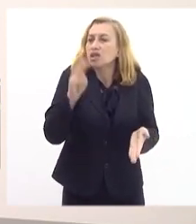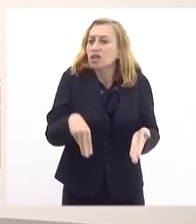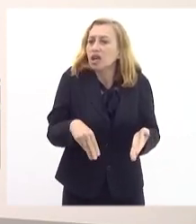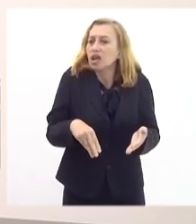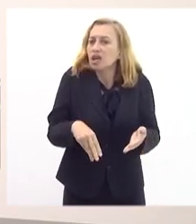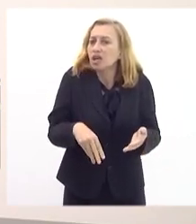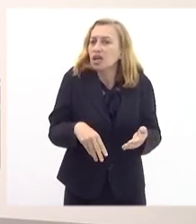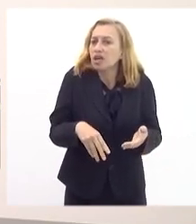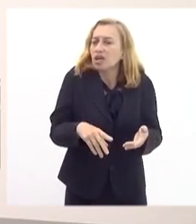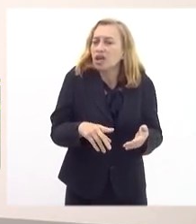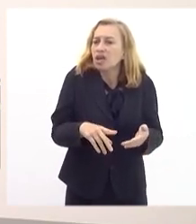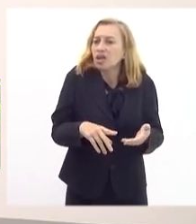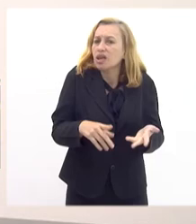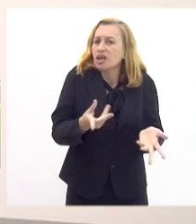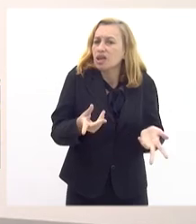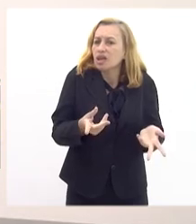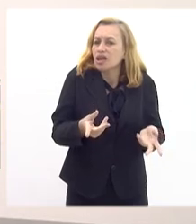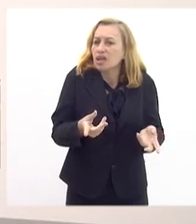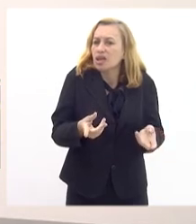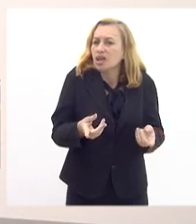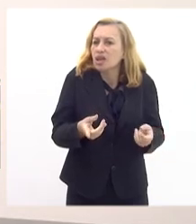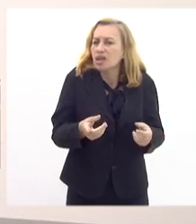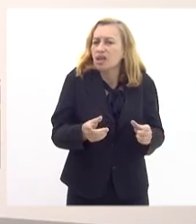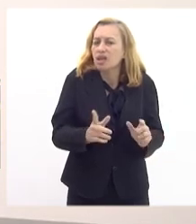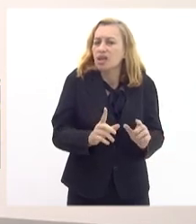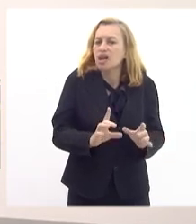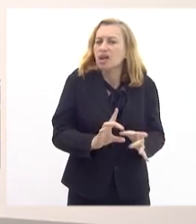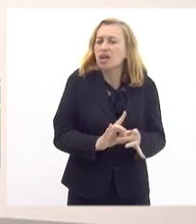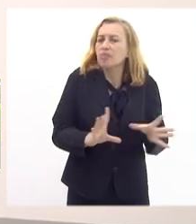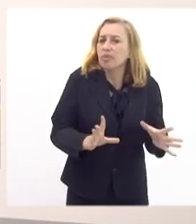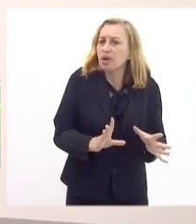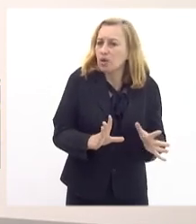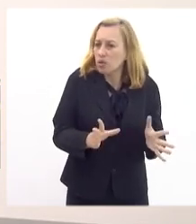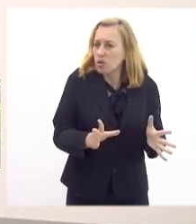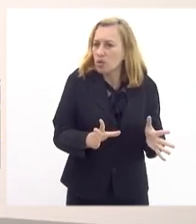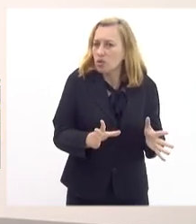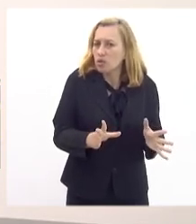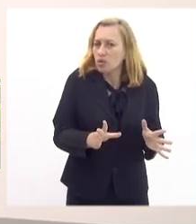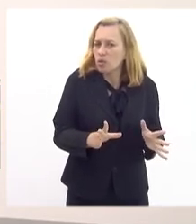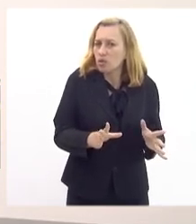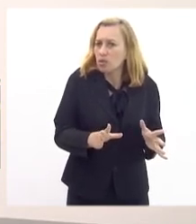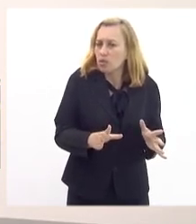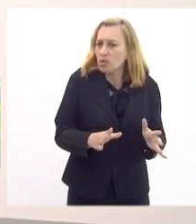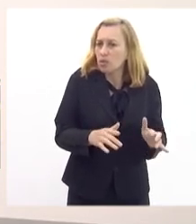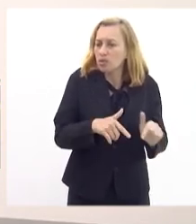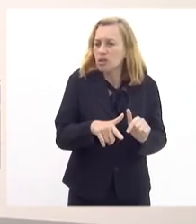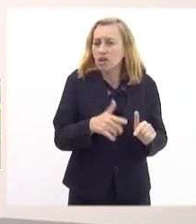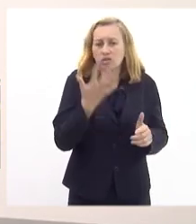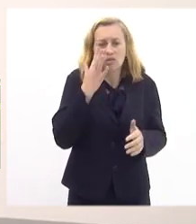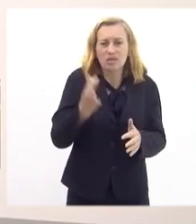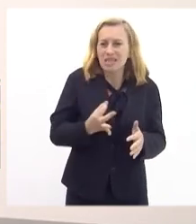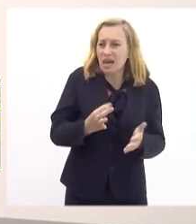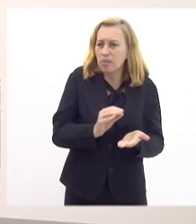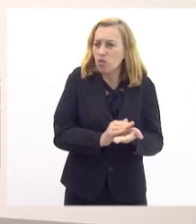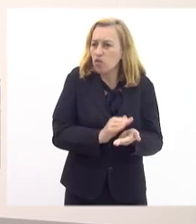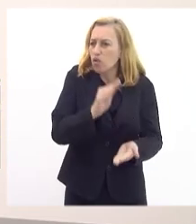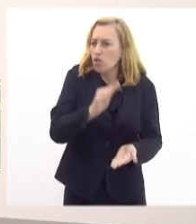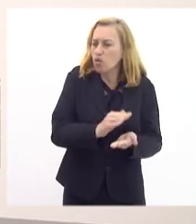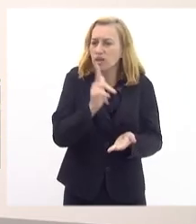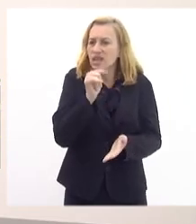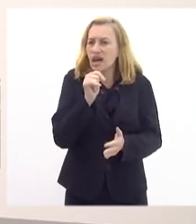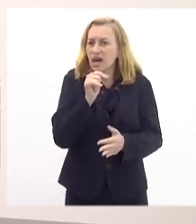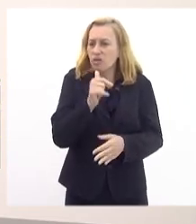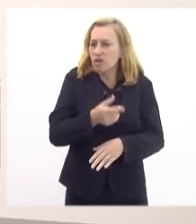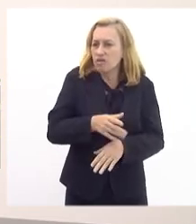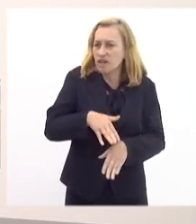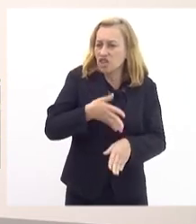essa caixa-preta é uma caixa-preta a gente não sabe quanto vai emitir a gente não sabe o volume de água que vai